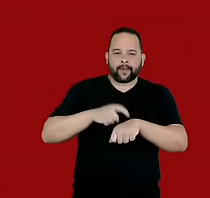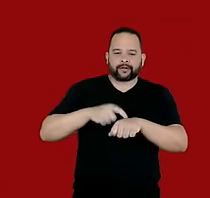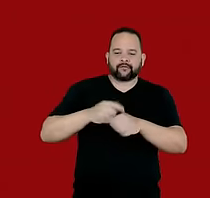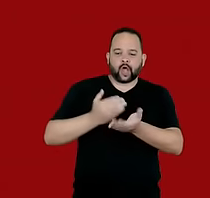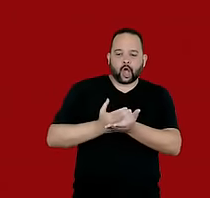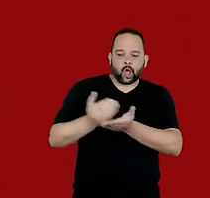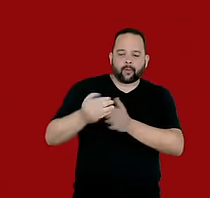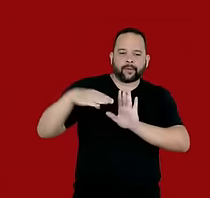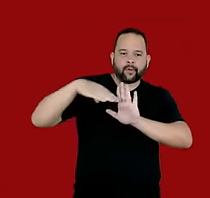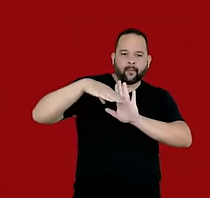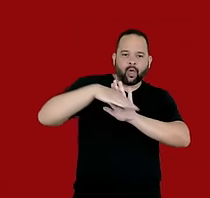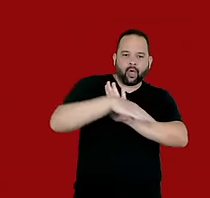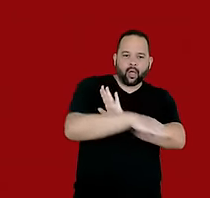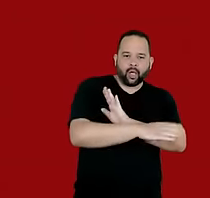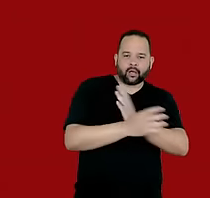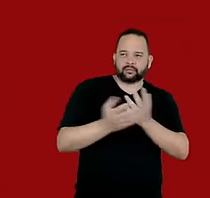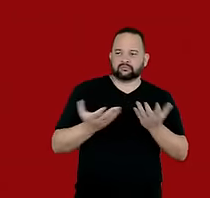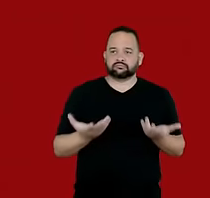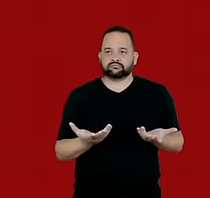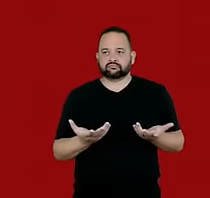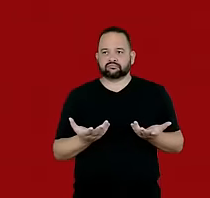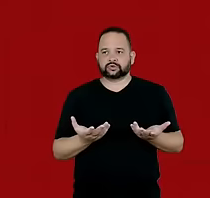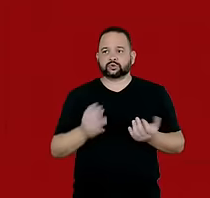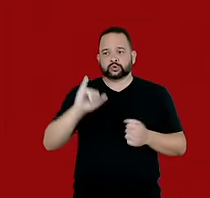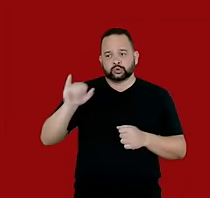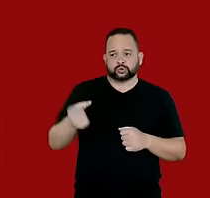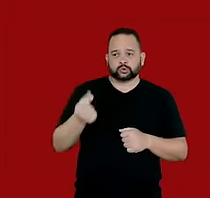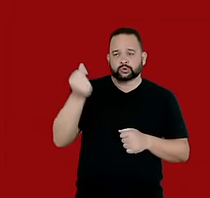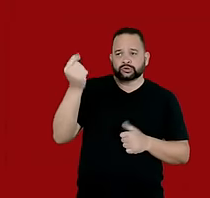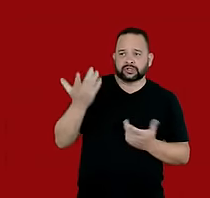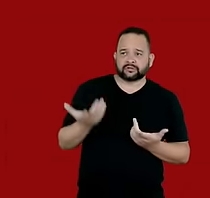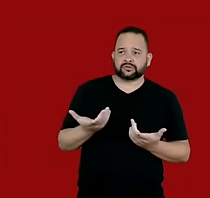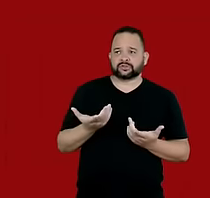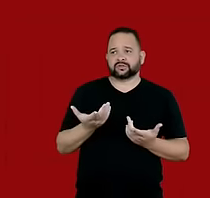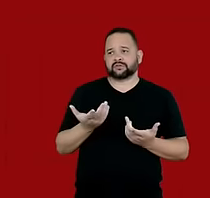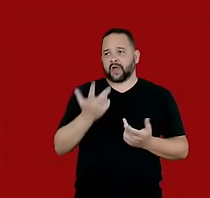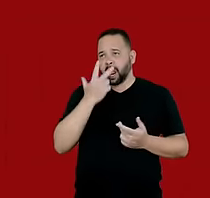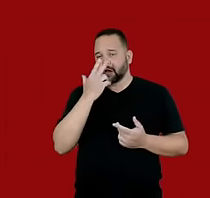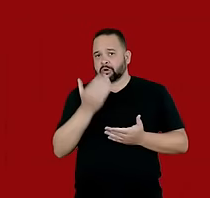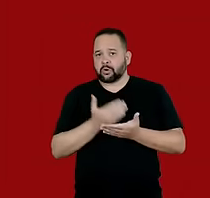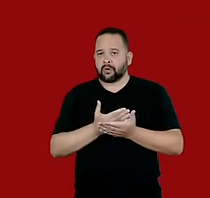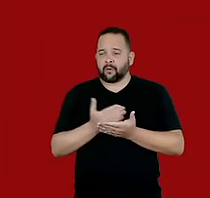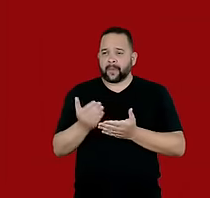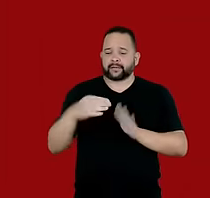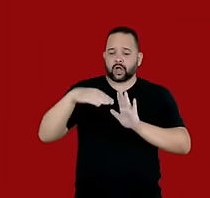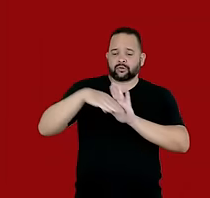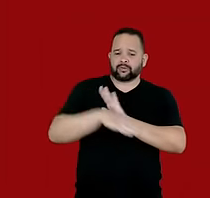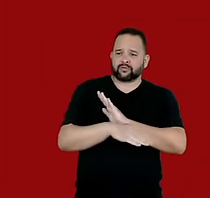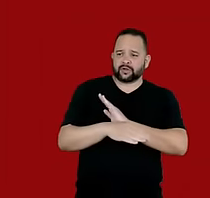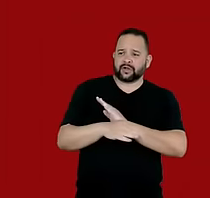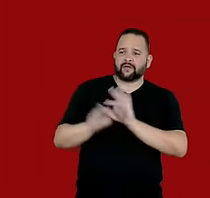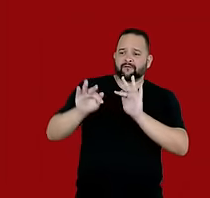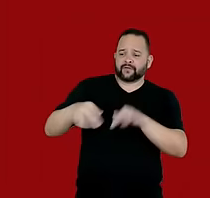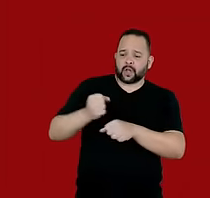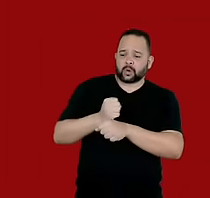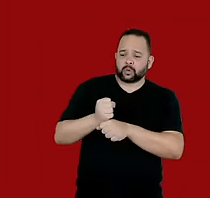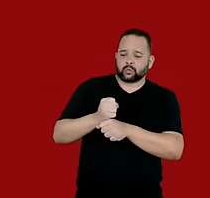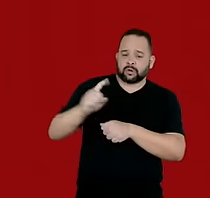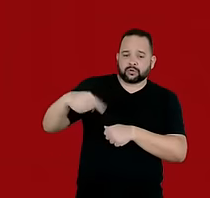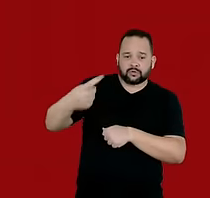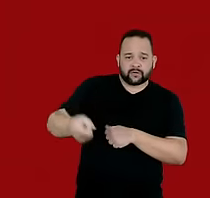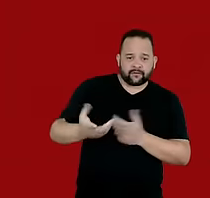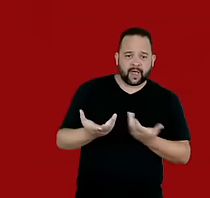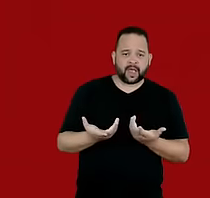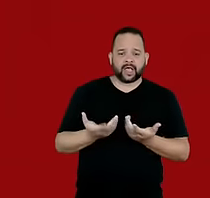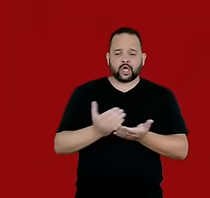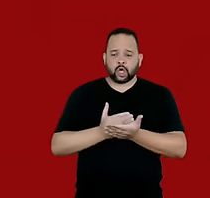vai ser pro final de 24 início de 25 Mas independente disso a visão é que a gente vai ter vai entrar numa estabilidade de